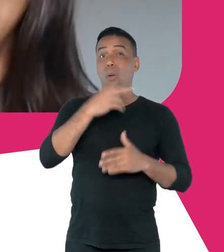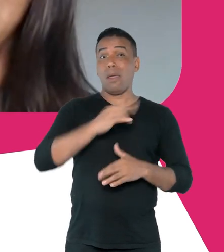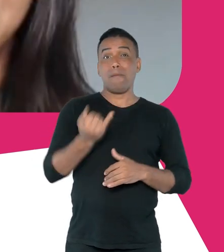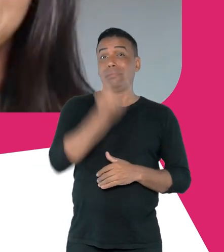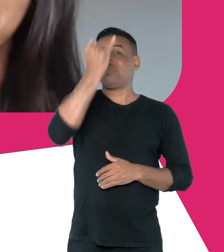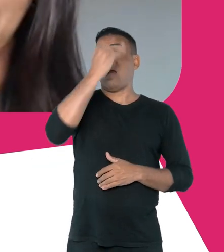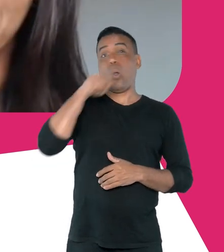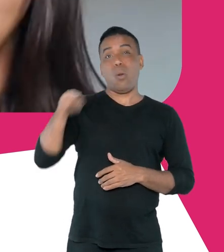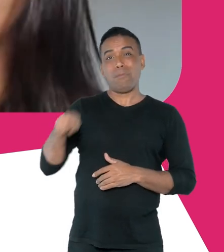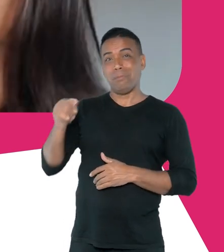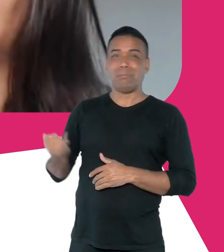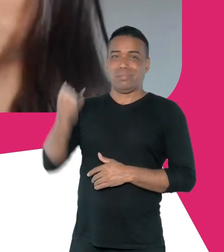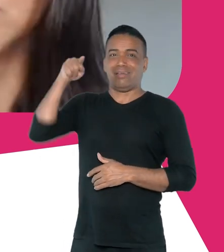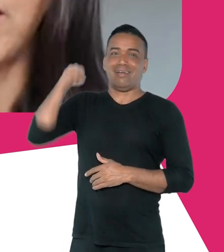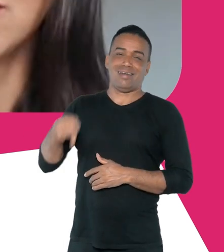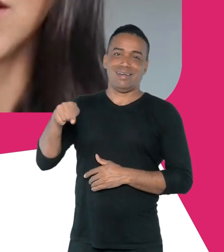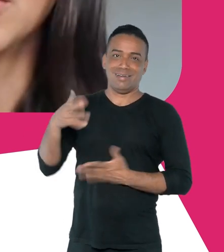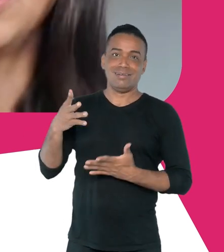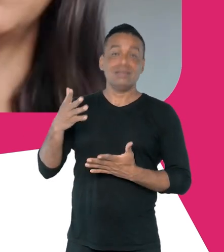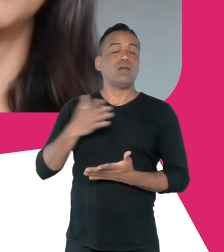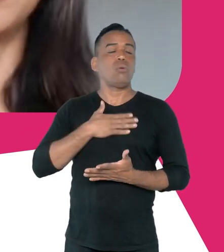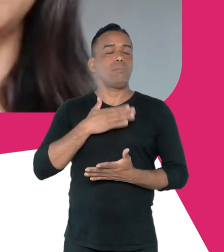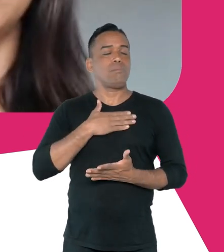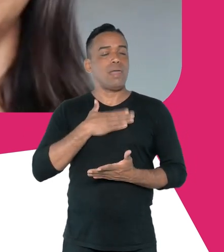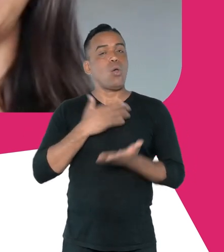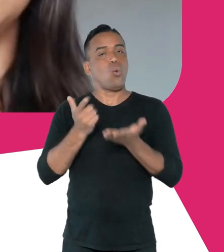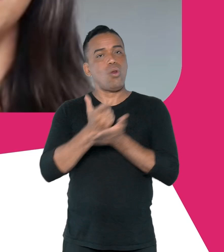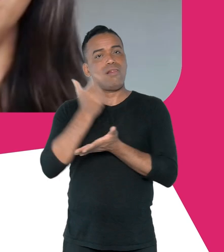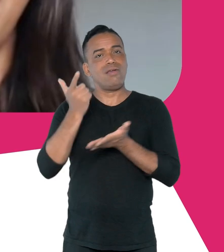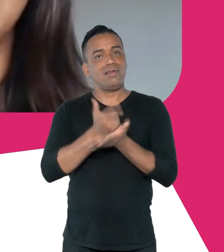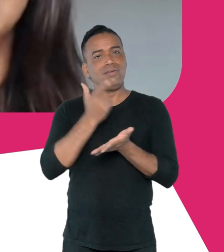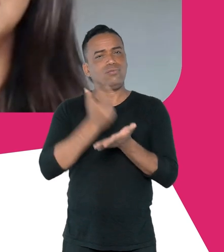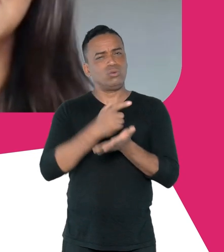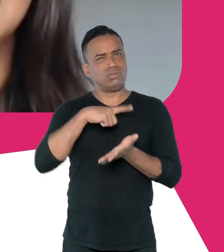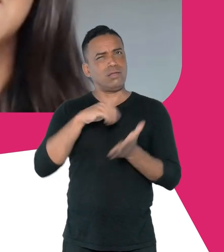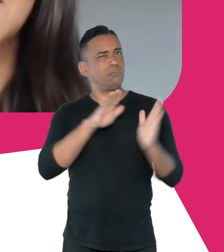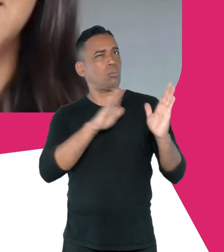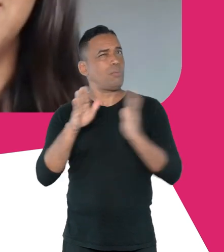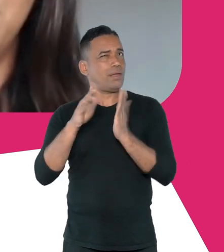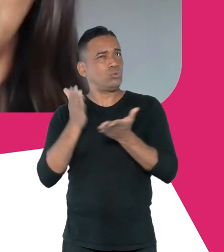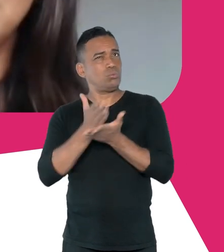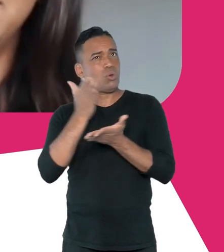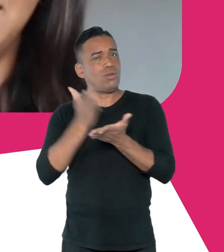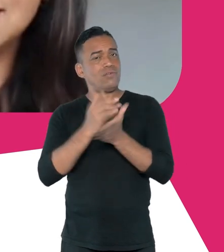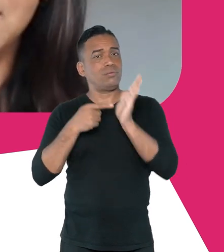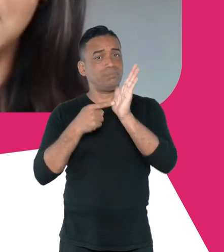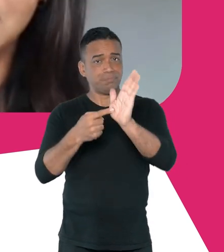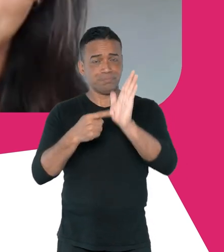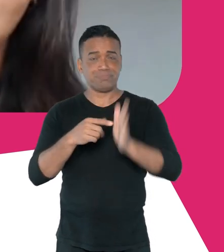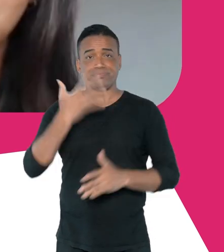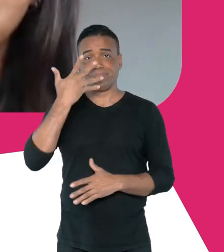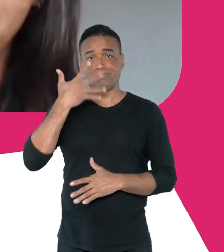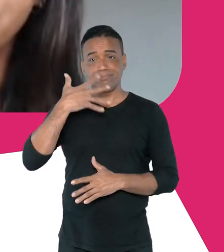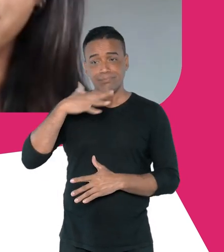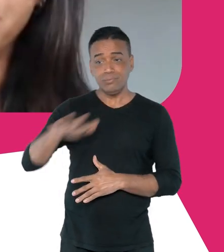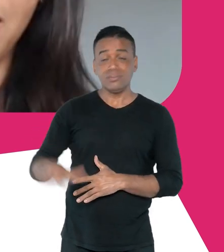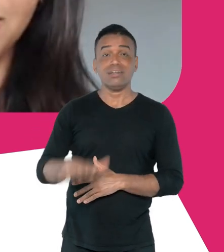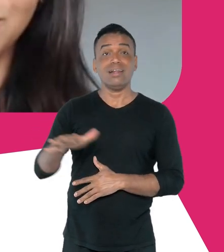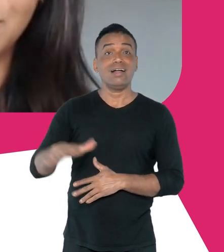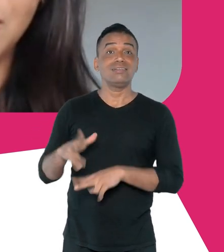então, como eu trago lá no livro, né? Tem uma parte que mostra as crianças num campo